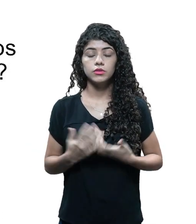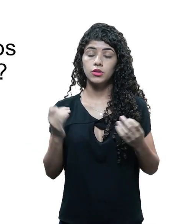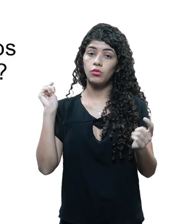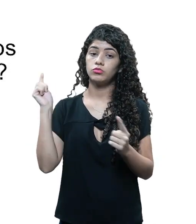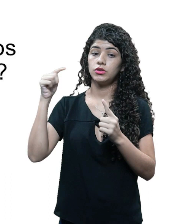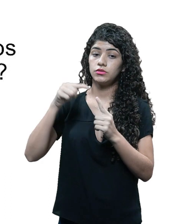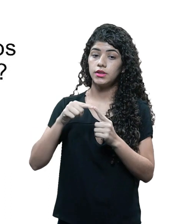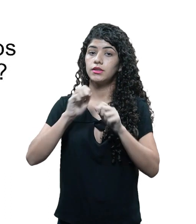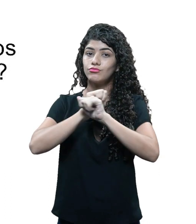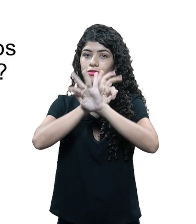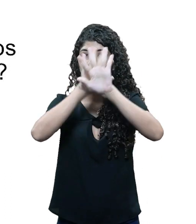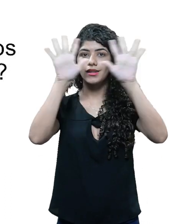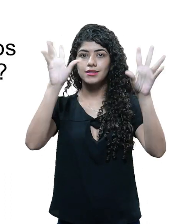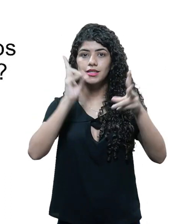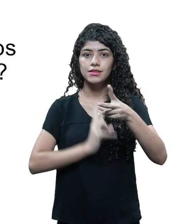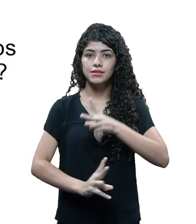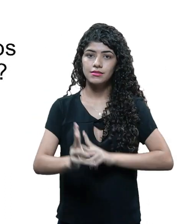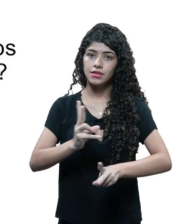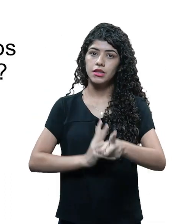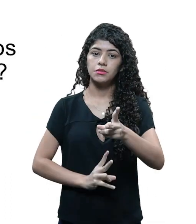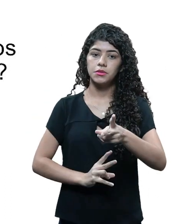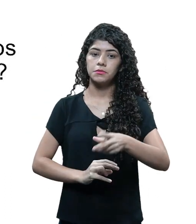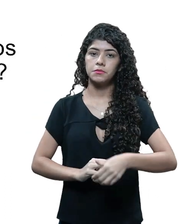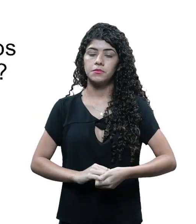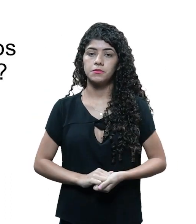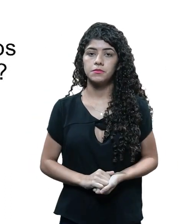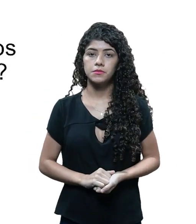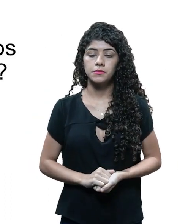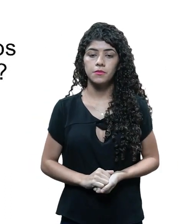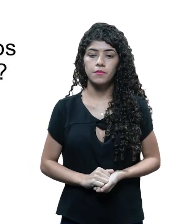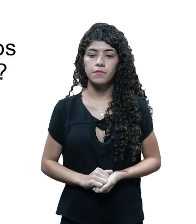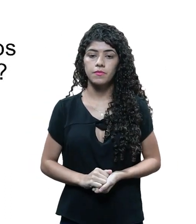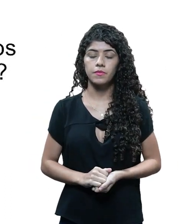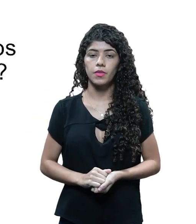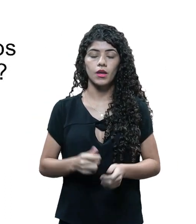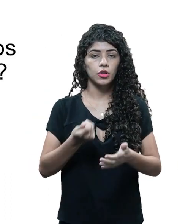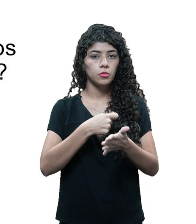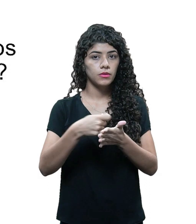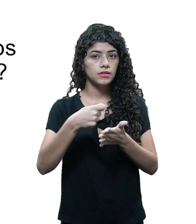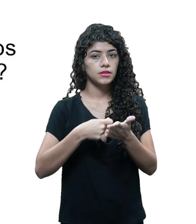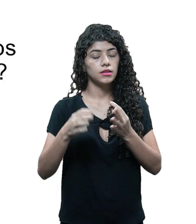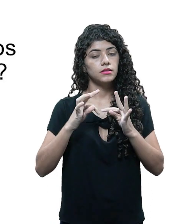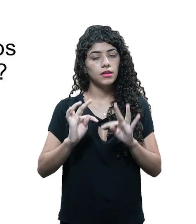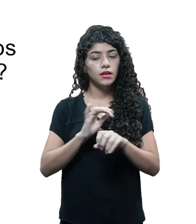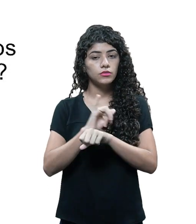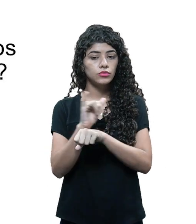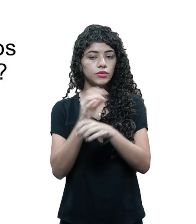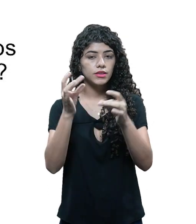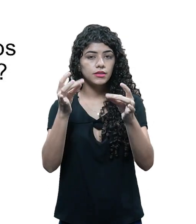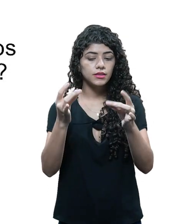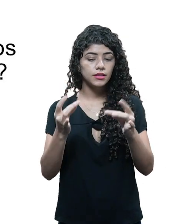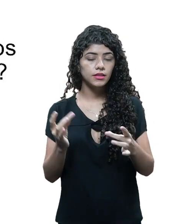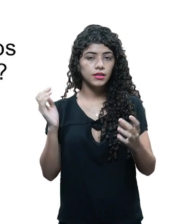Então, objetividade e clareza, gente. A escrita para roteiro, ela é uma escrita técnica, ela é uma